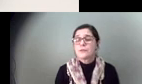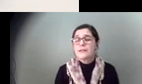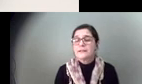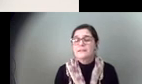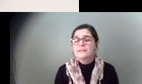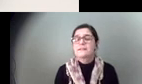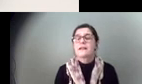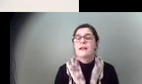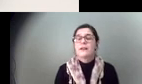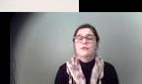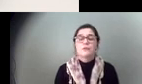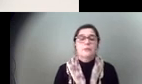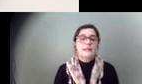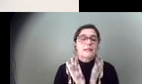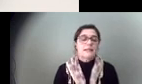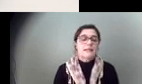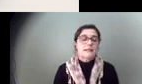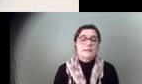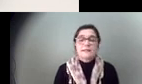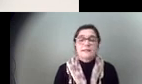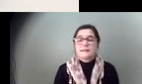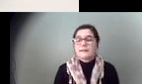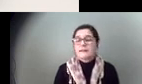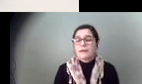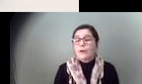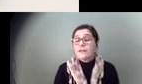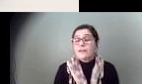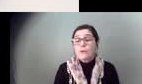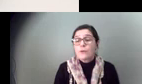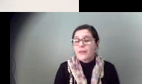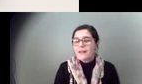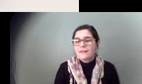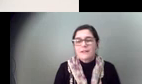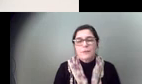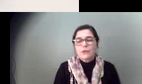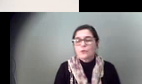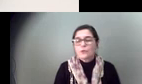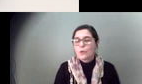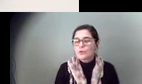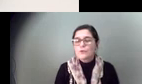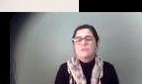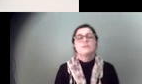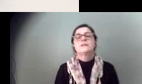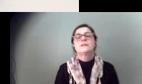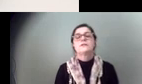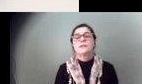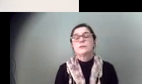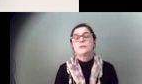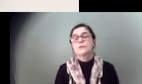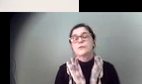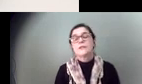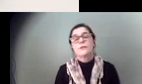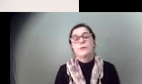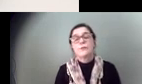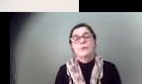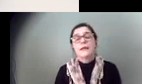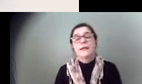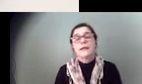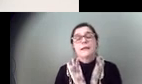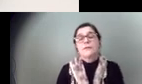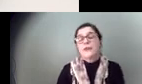contribuição sobre a dança, sobre, assim, essa oferta, né, para todos os anos. Então, trouxe aí